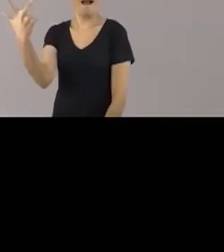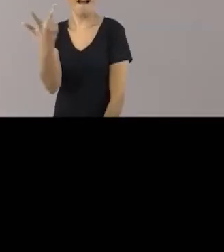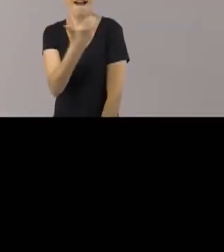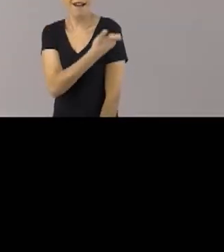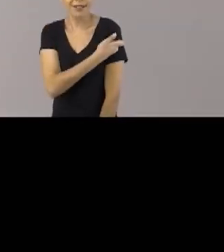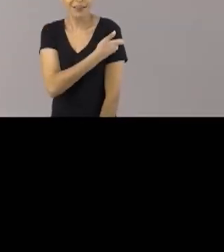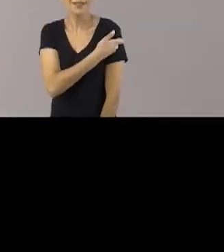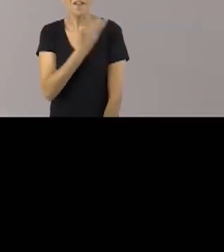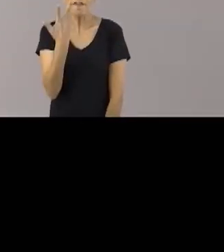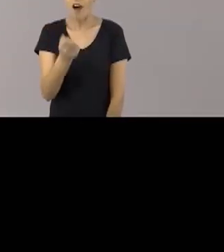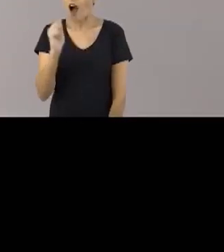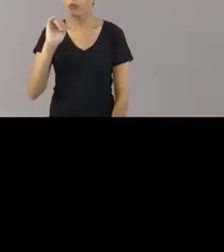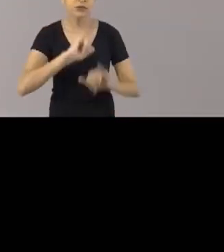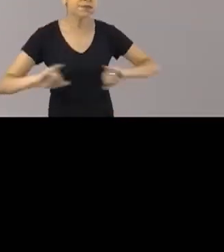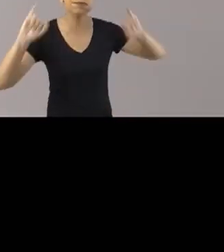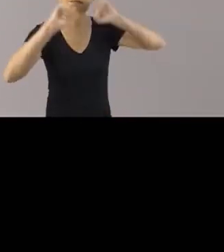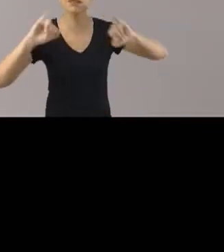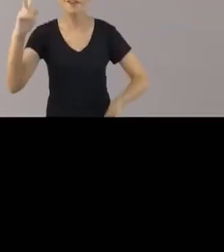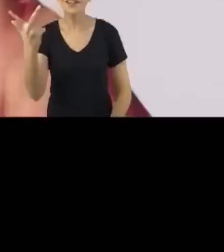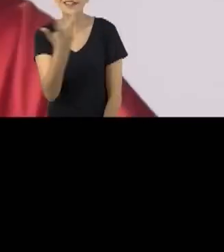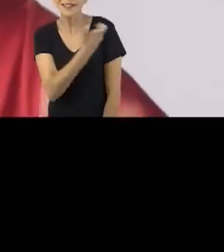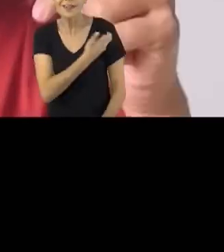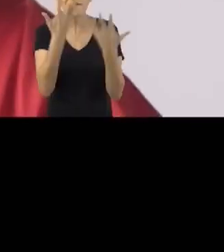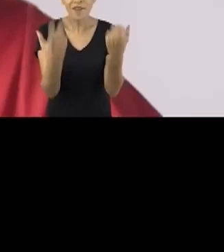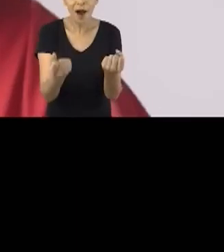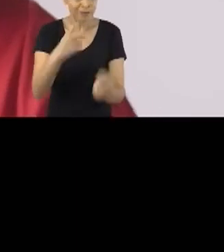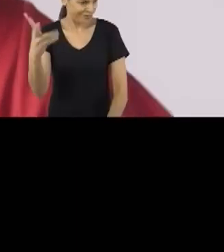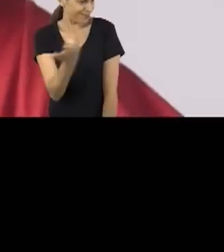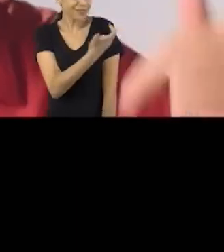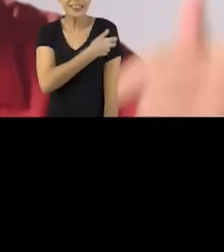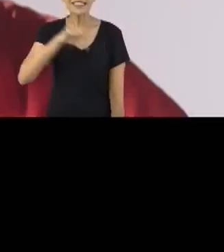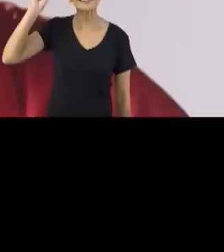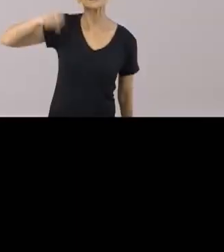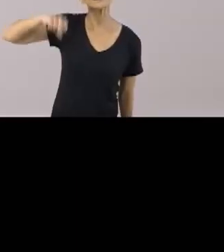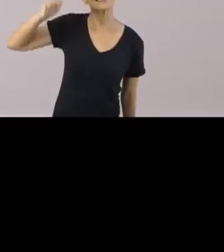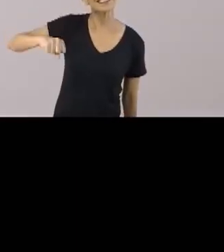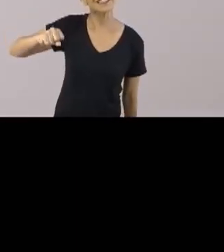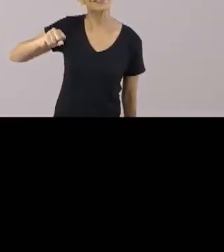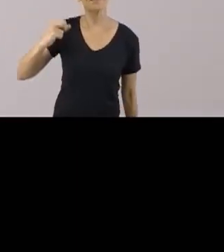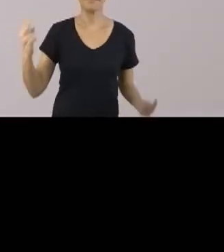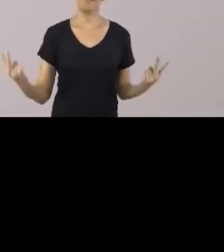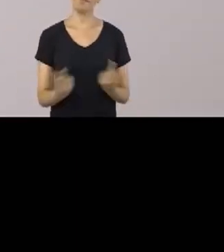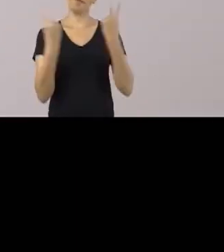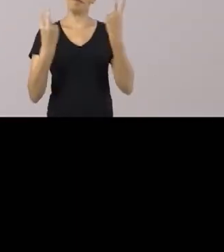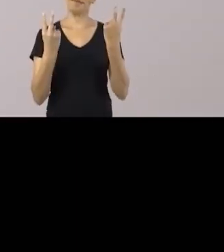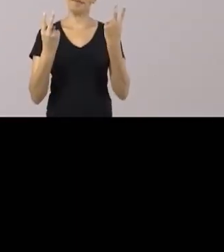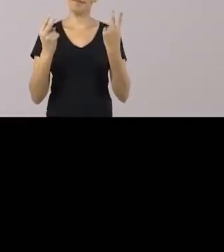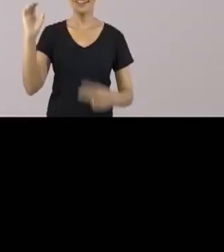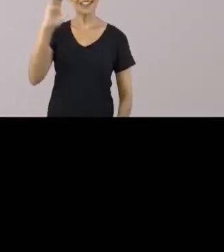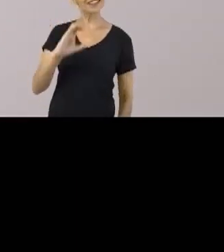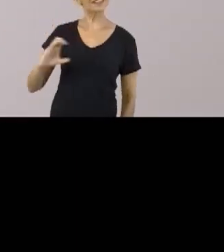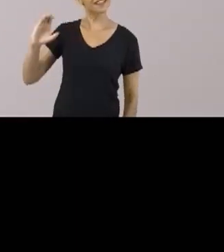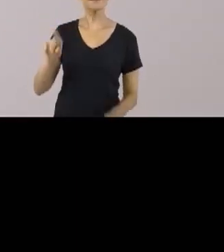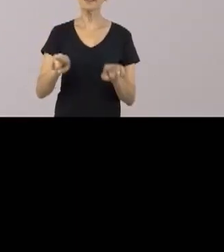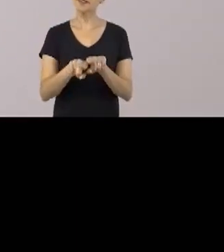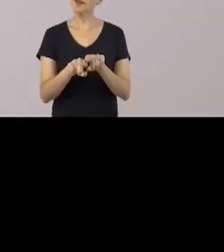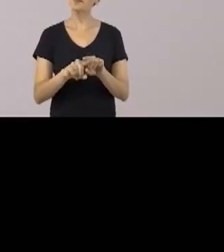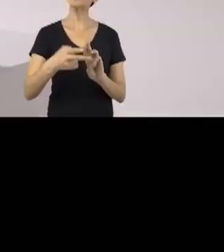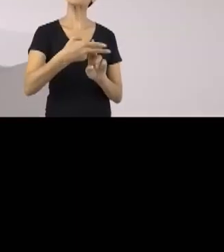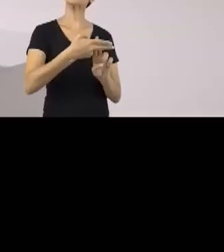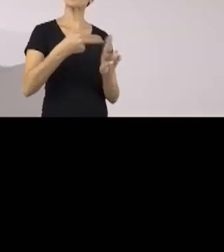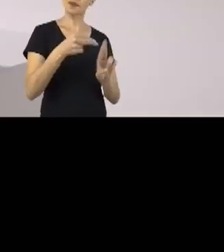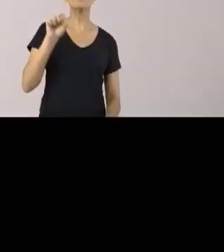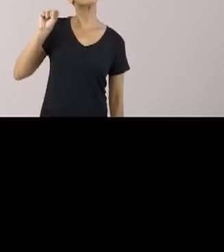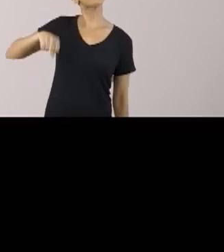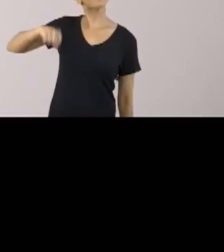Vamos nos unir ao Movimento Nacional pela Vacinação. Vamos vacinar, sim. Valorizar a nossa ciência e o nosso